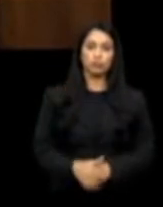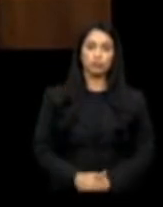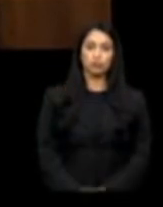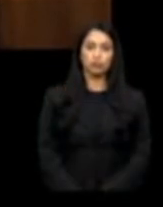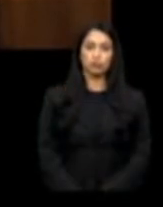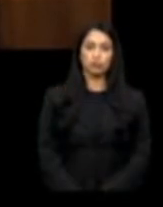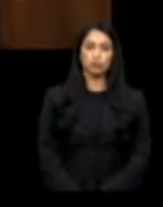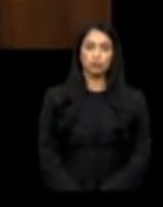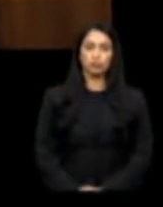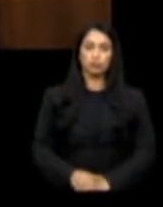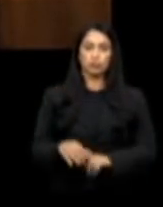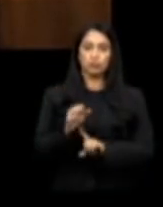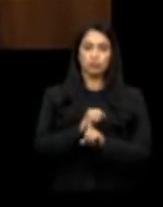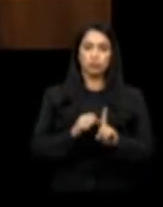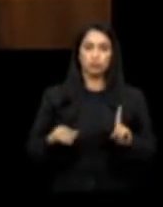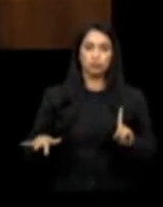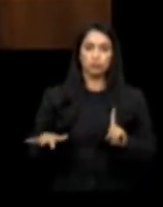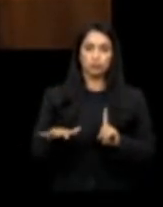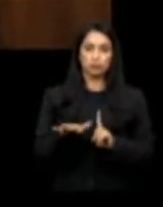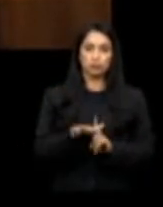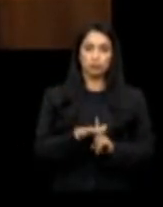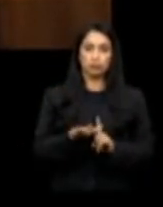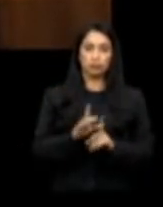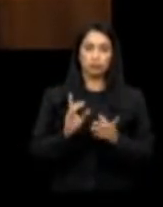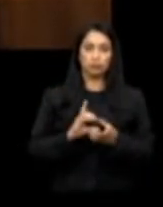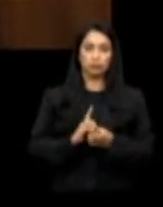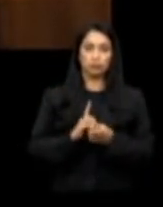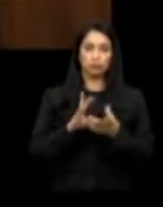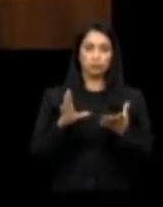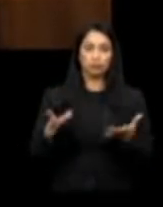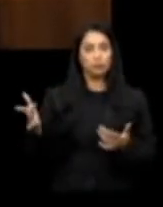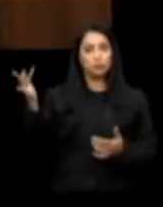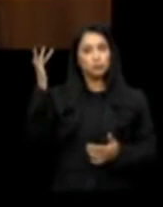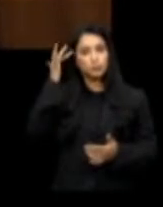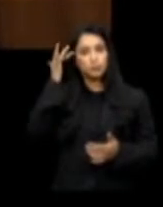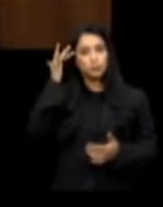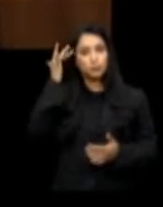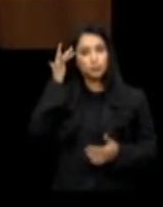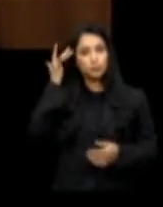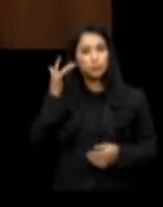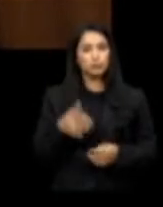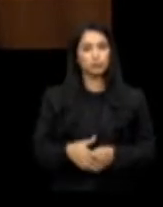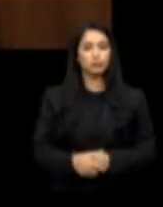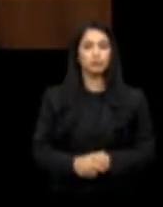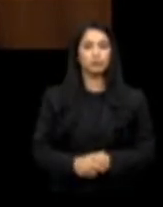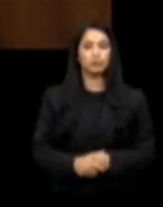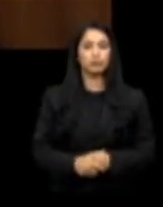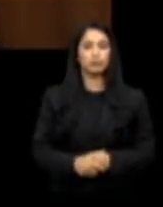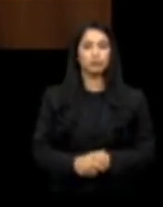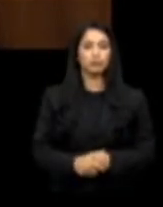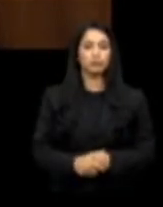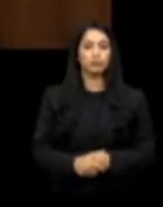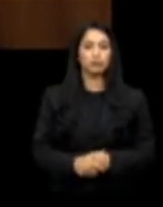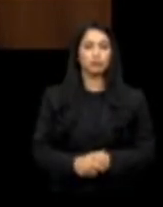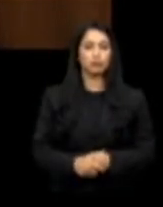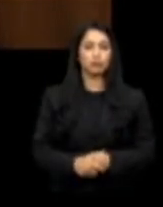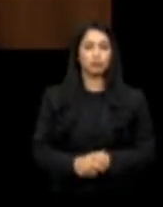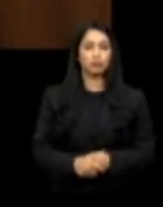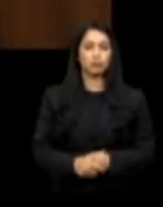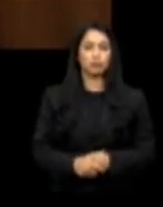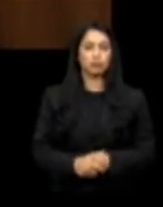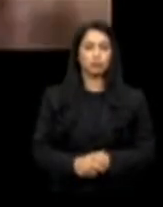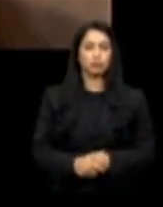de uma sociedade democrática moderna, da qual o dissenso e o anticonformismo são componentes